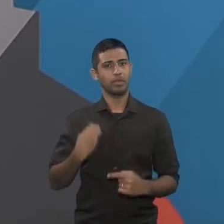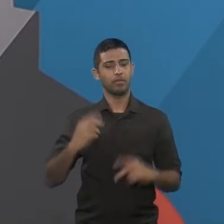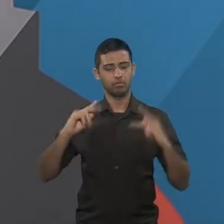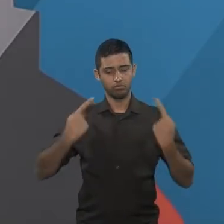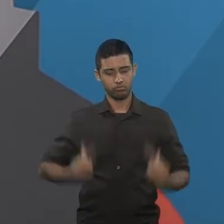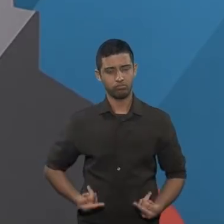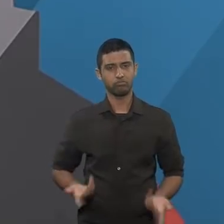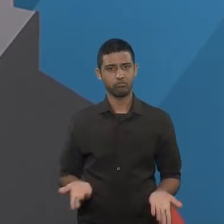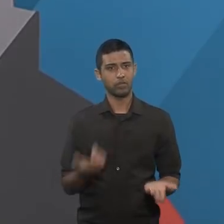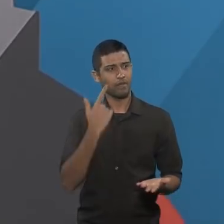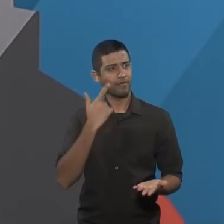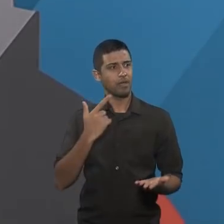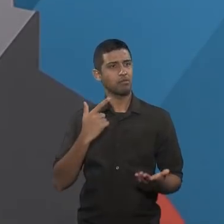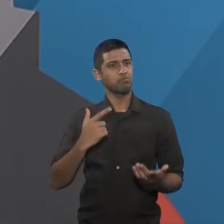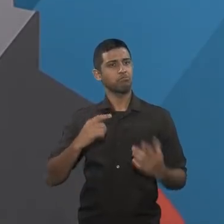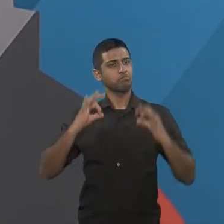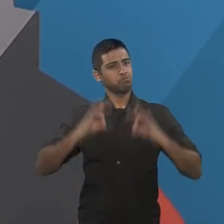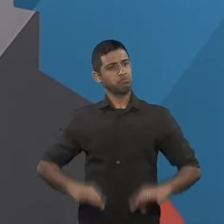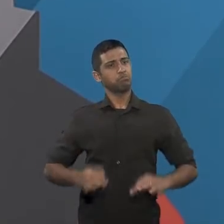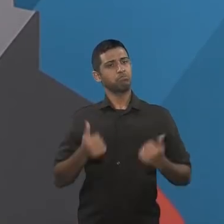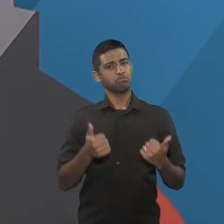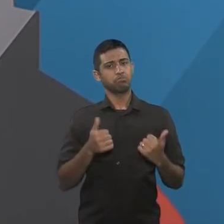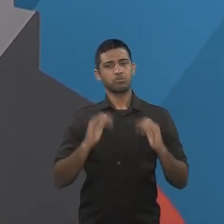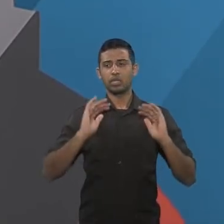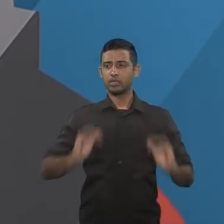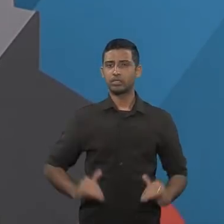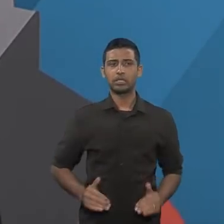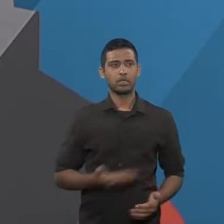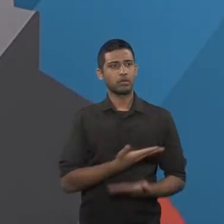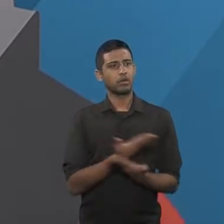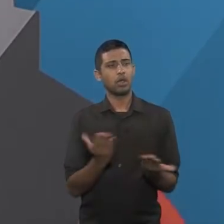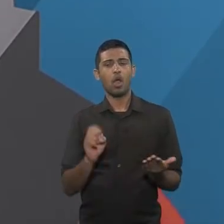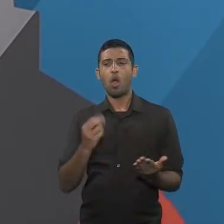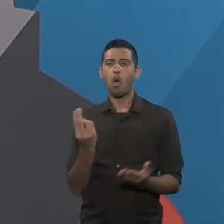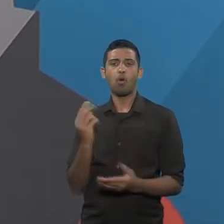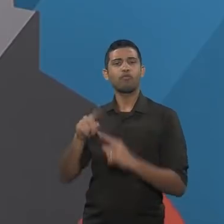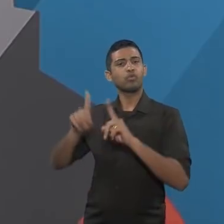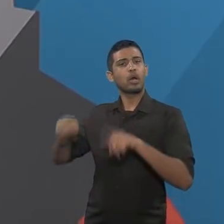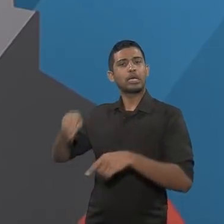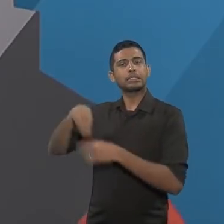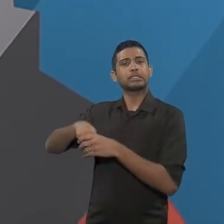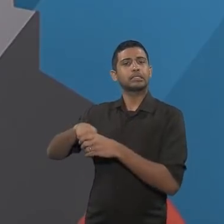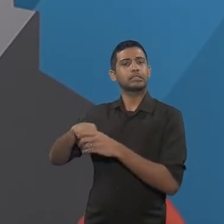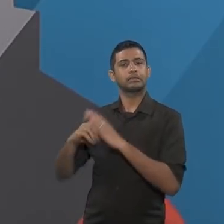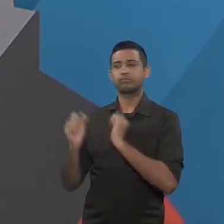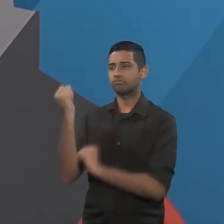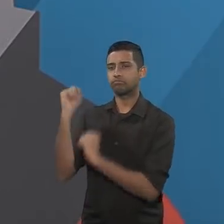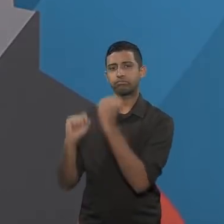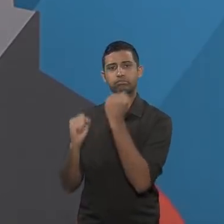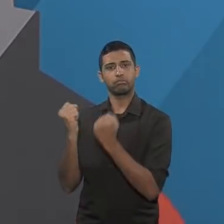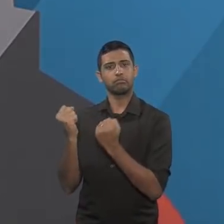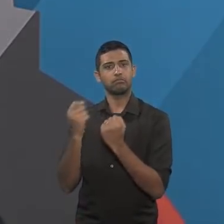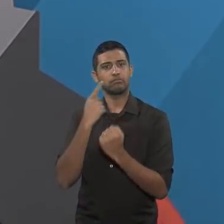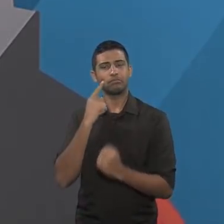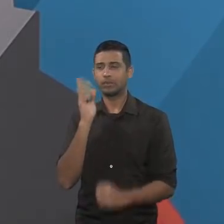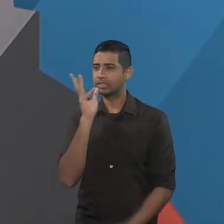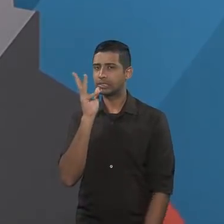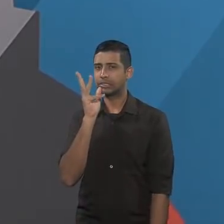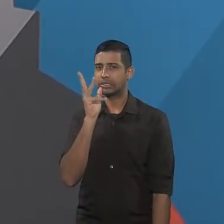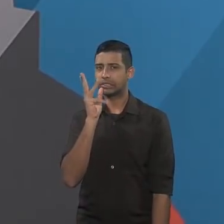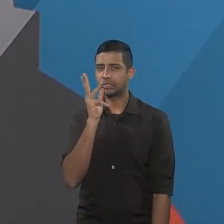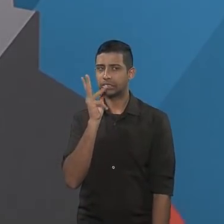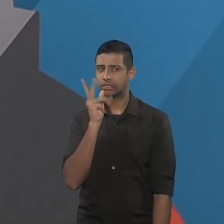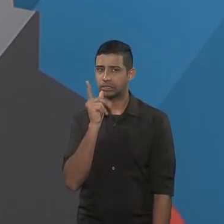da integridade física do cidadão comum, ou do operário que está dentro da fábrica. Então, a demora